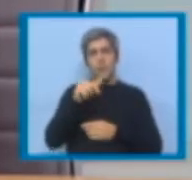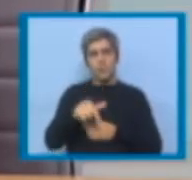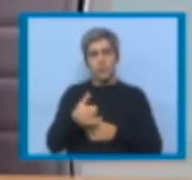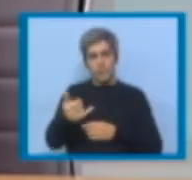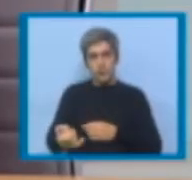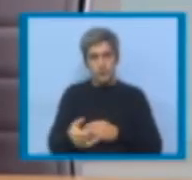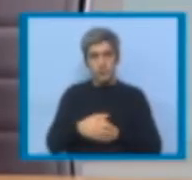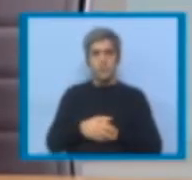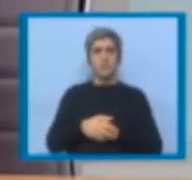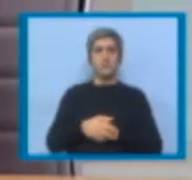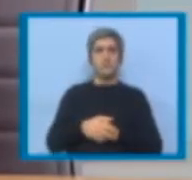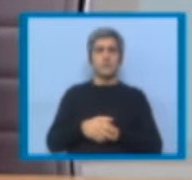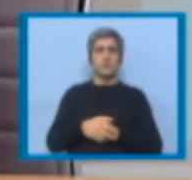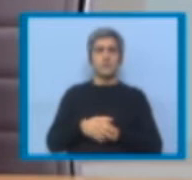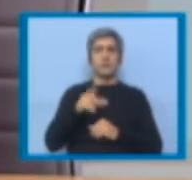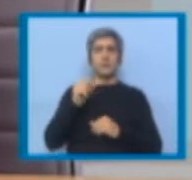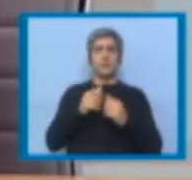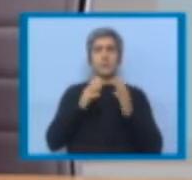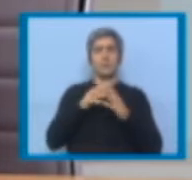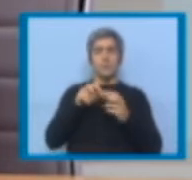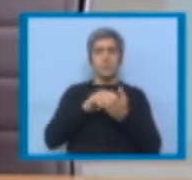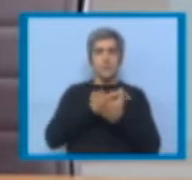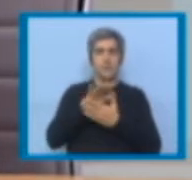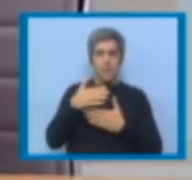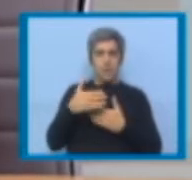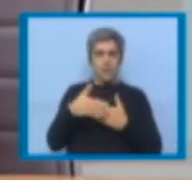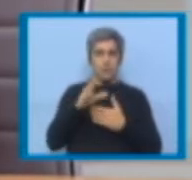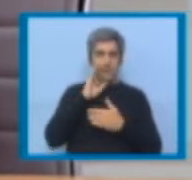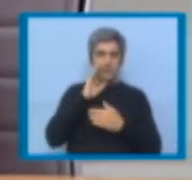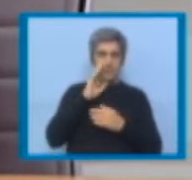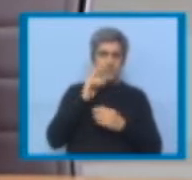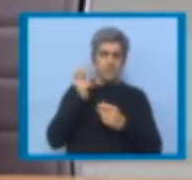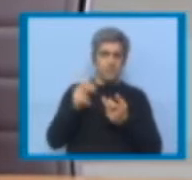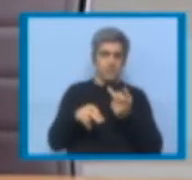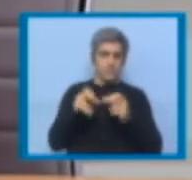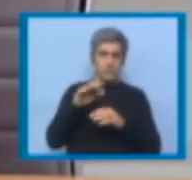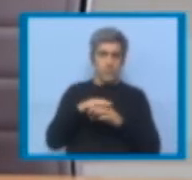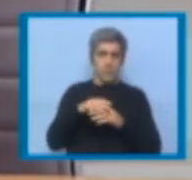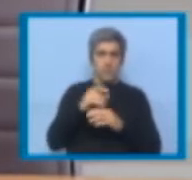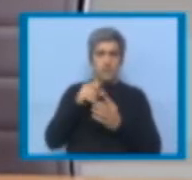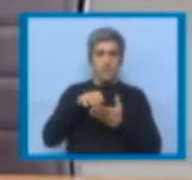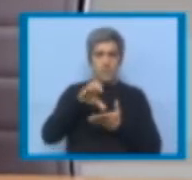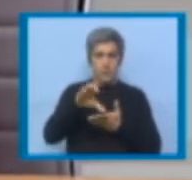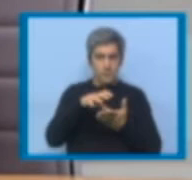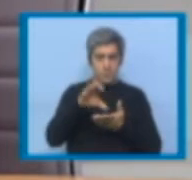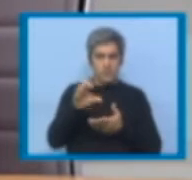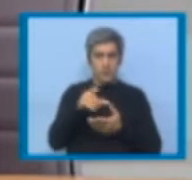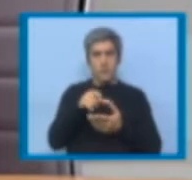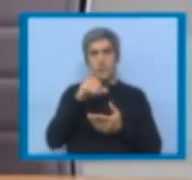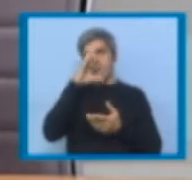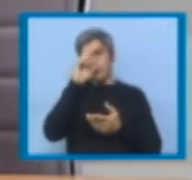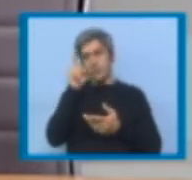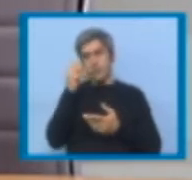seguir. Exatamente. Mesmo toda esta polémica que agora vamos assistindo por causa das indemnizações, o